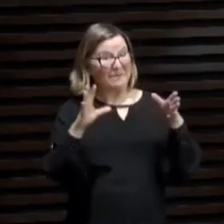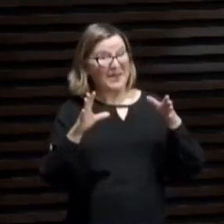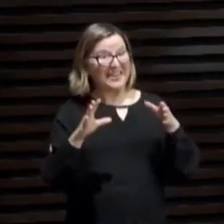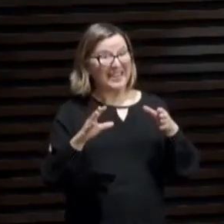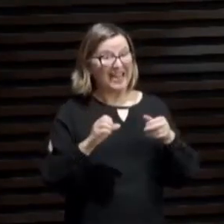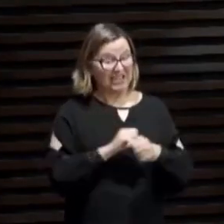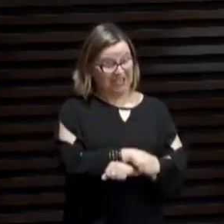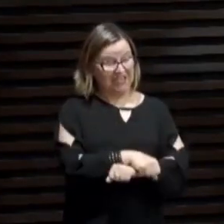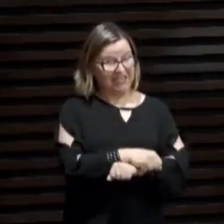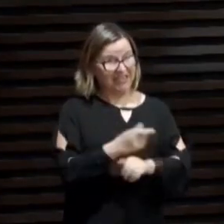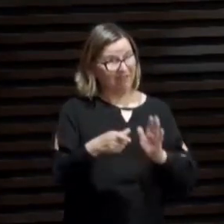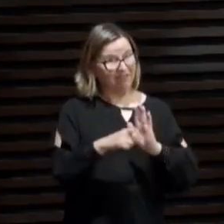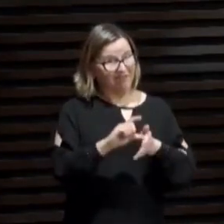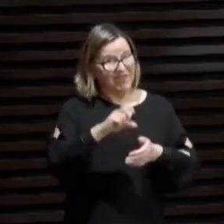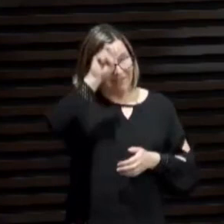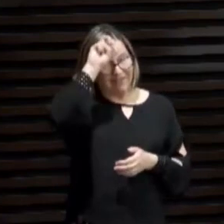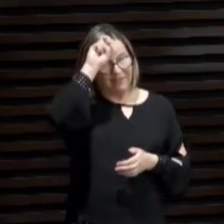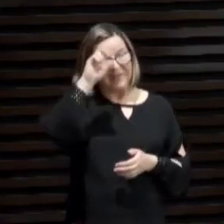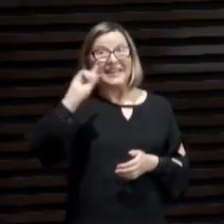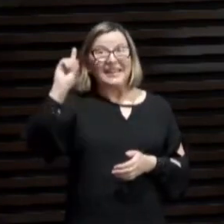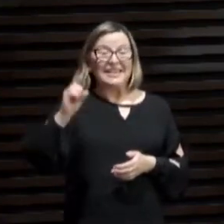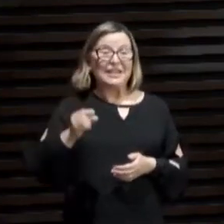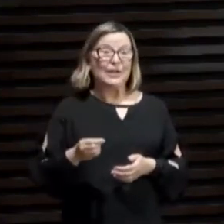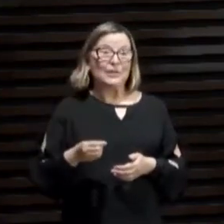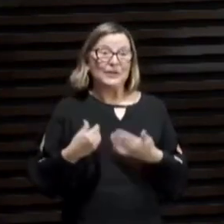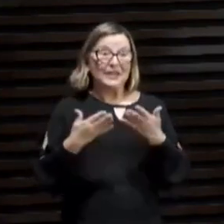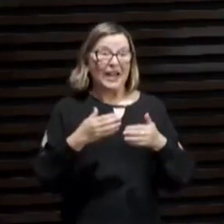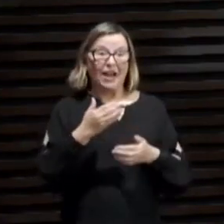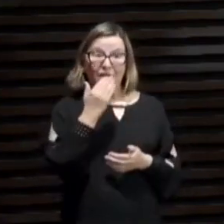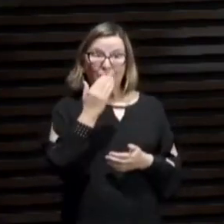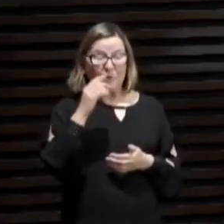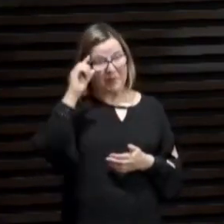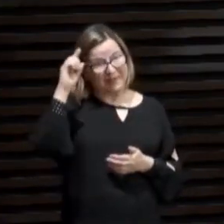providência de Deus, Deus dando comida, Deus alimentando-os